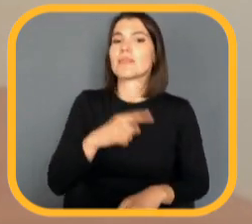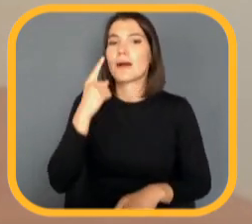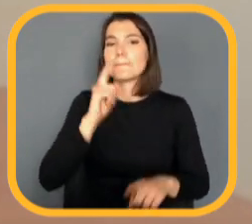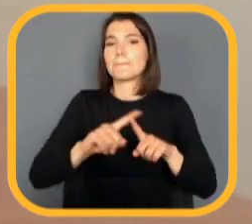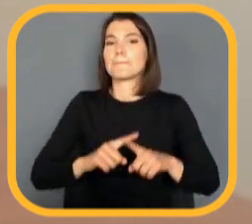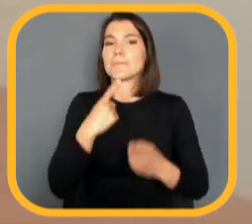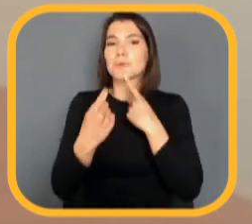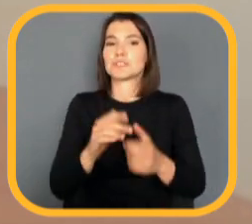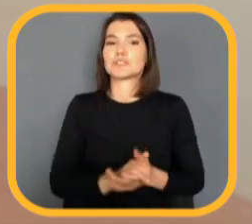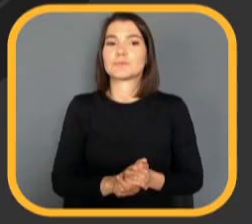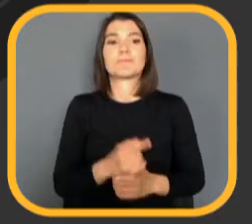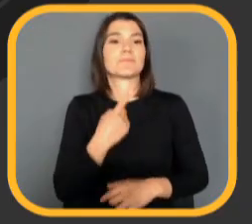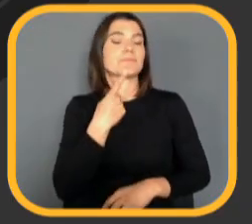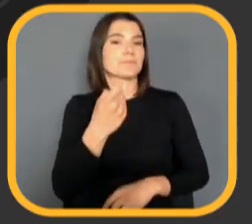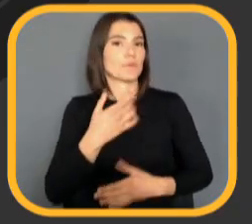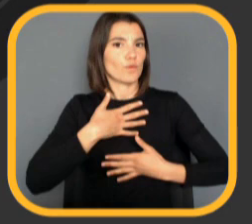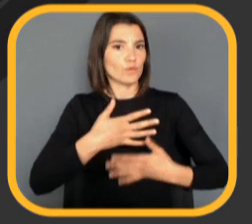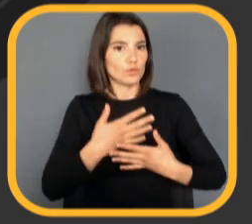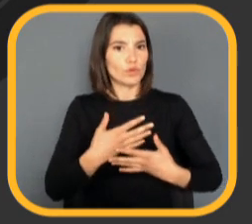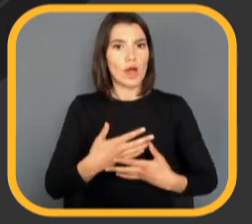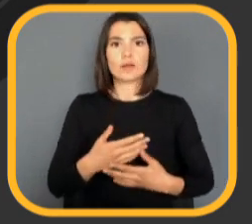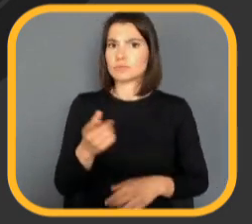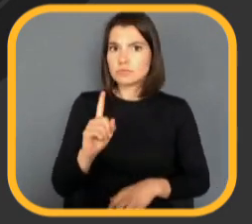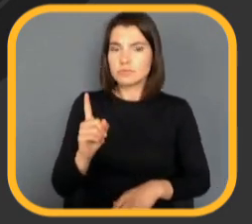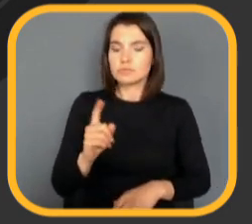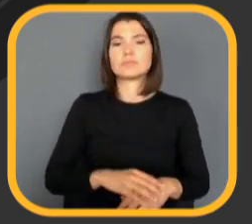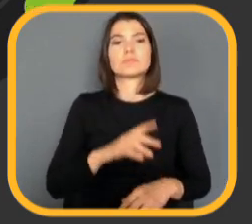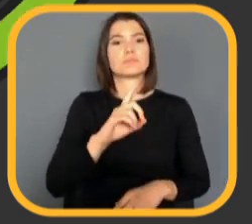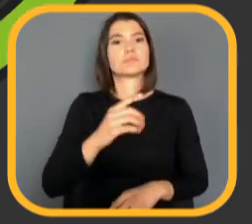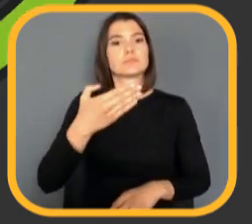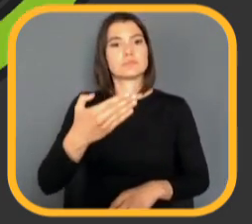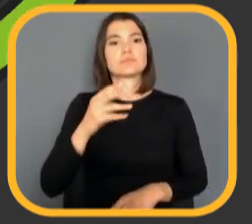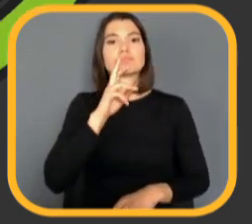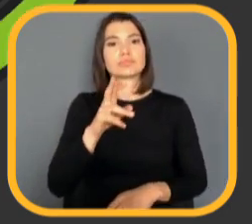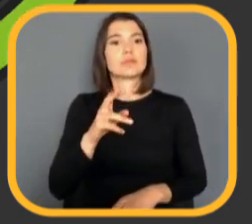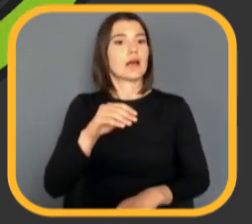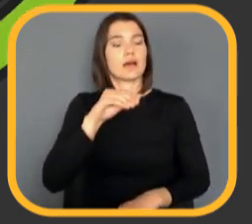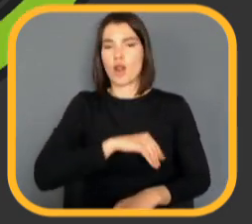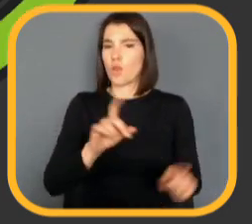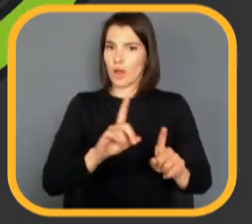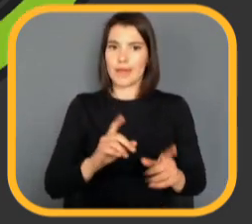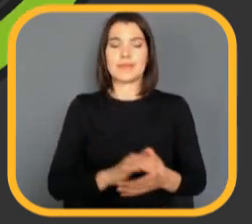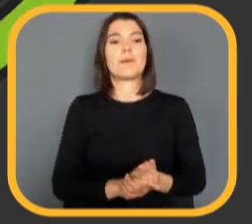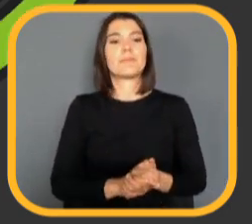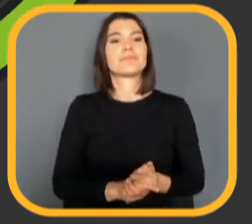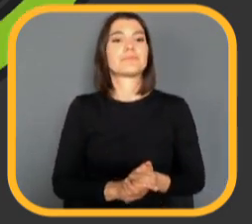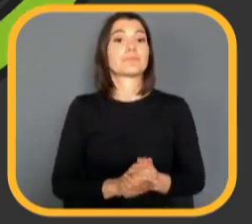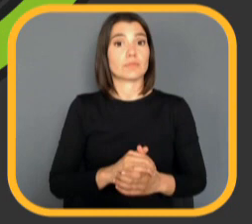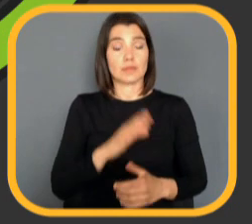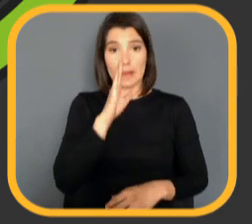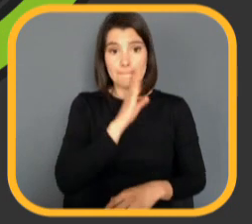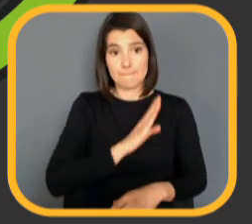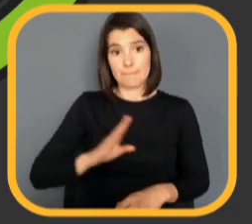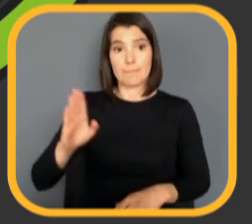de responder a várias perguntas. À pergunta, o voluntariado não é? 67% respondeu um trabalho remunerado.